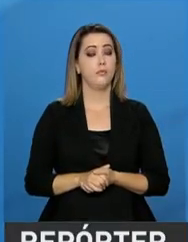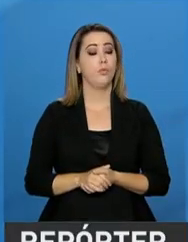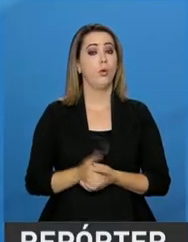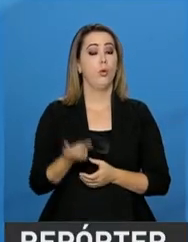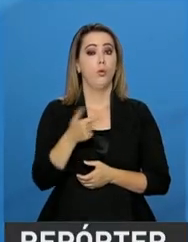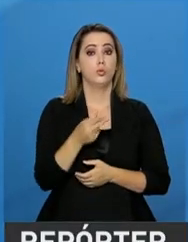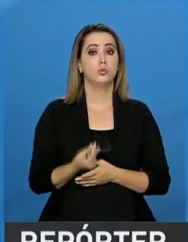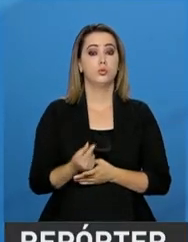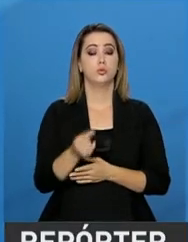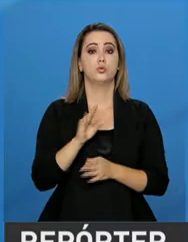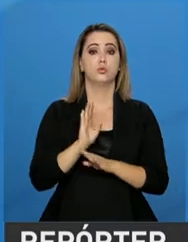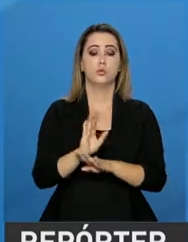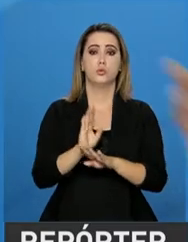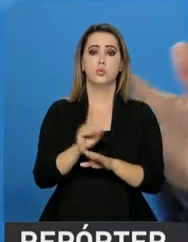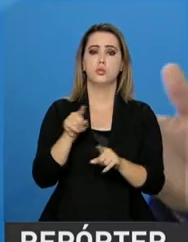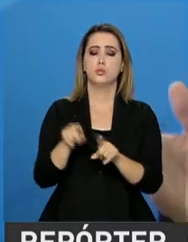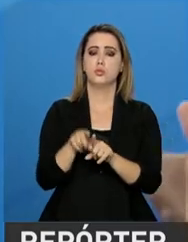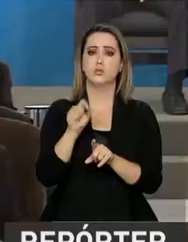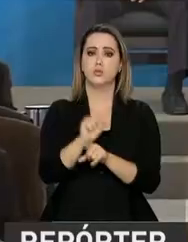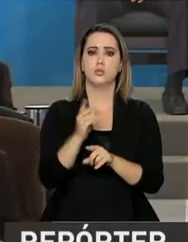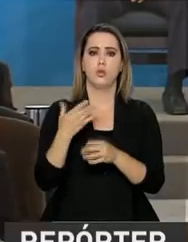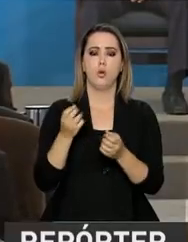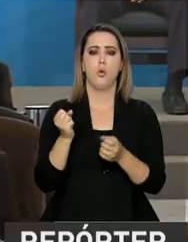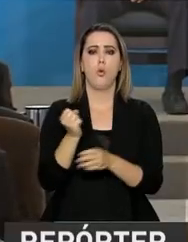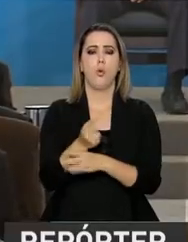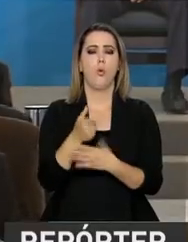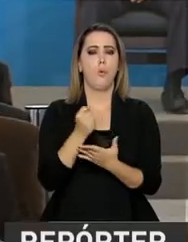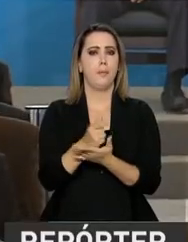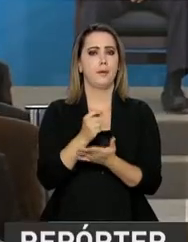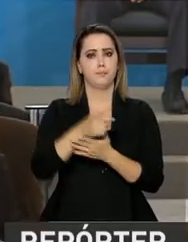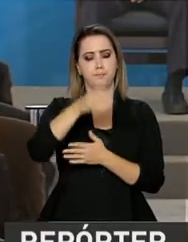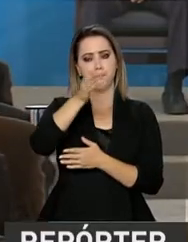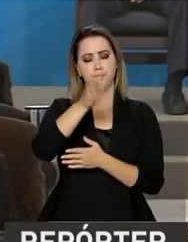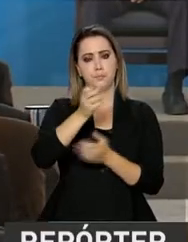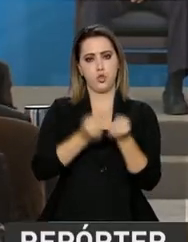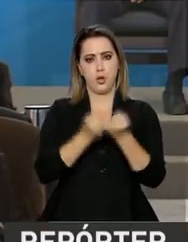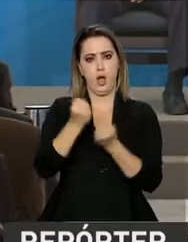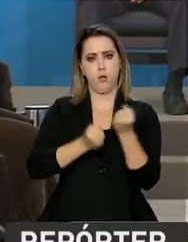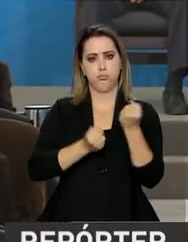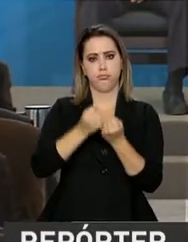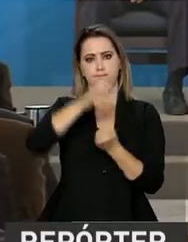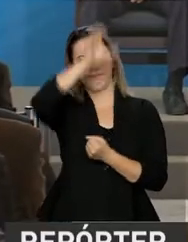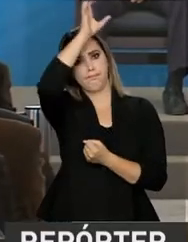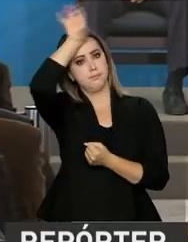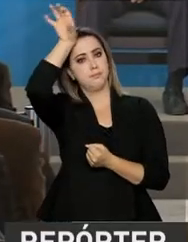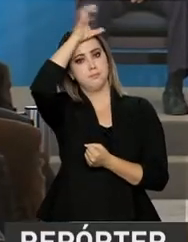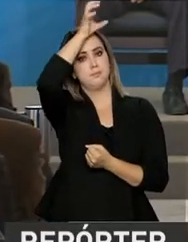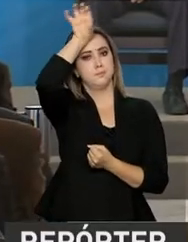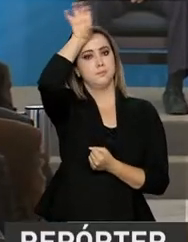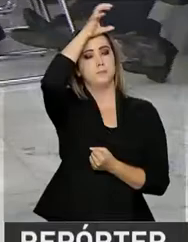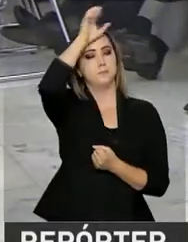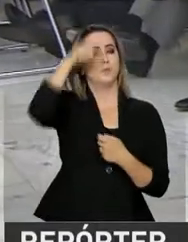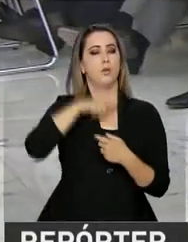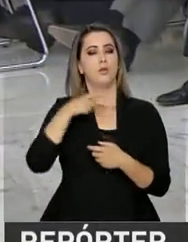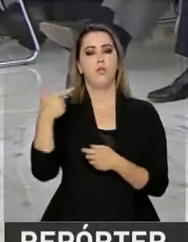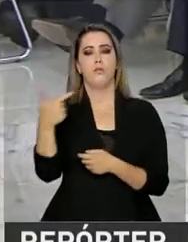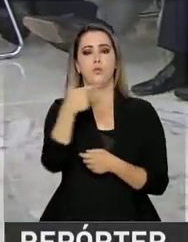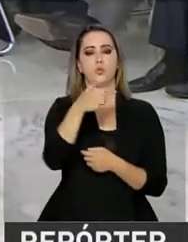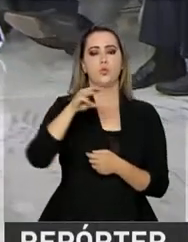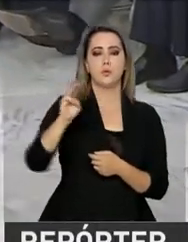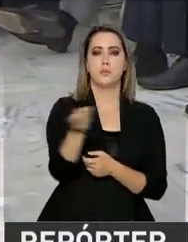serão destinados para a compra de ambulâncias são 22 milhões de brasileiros que vão passar a ter acesso